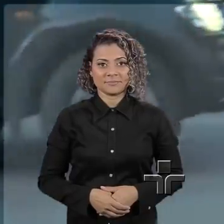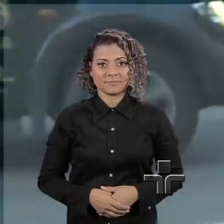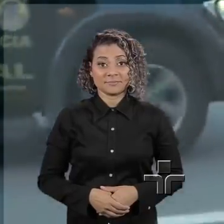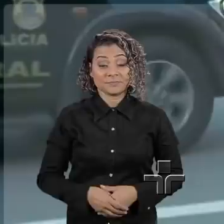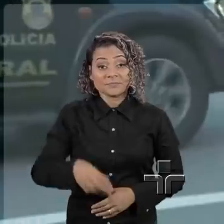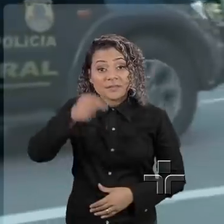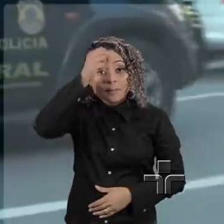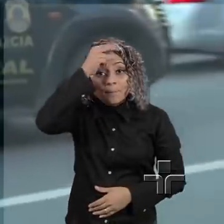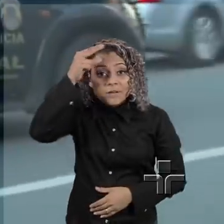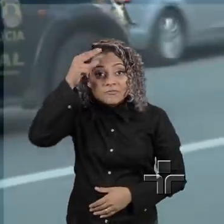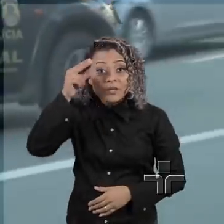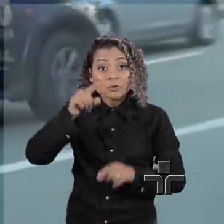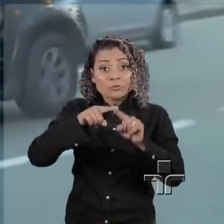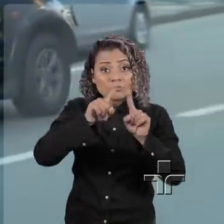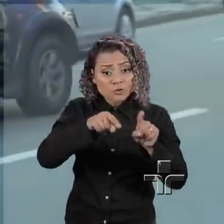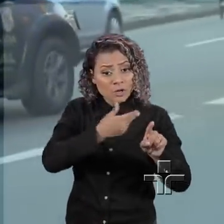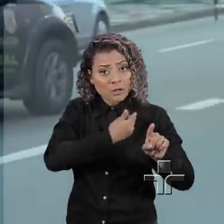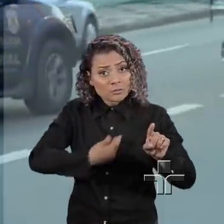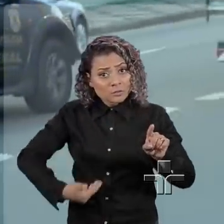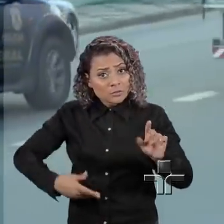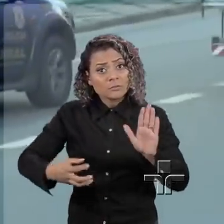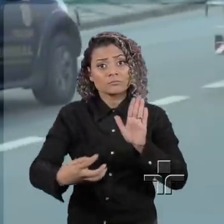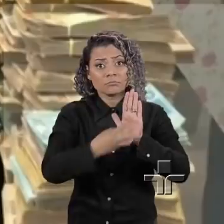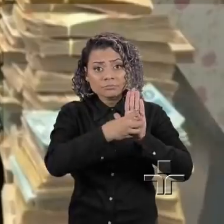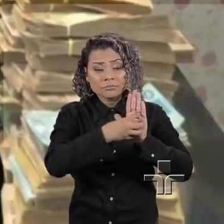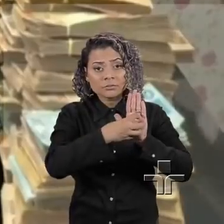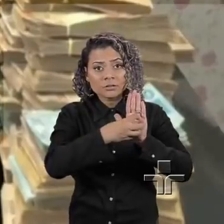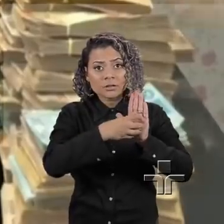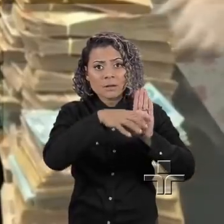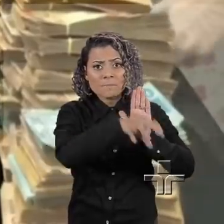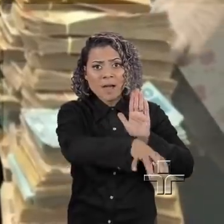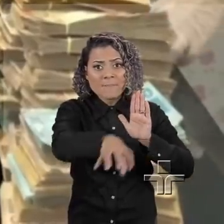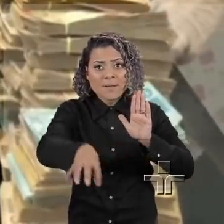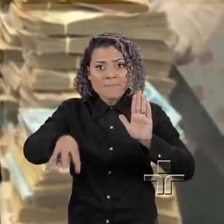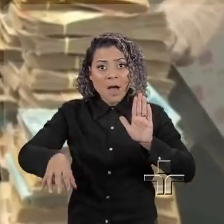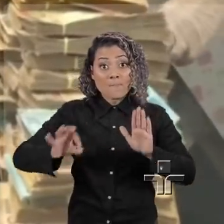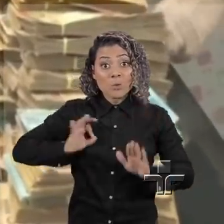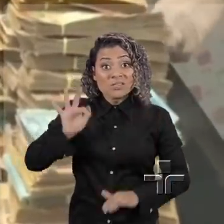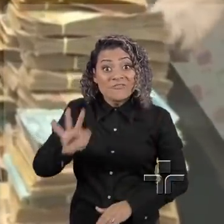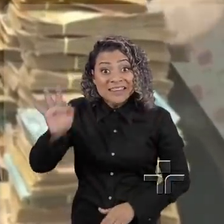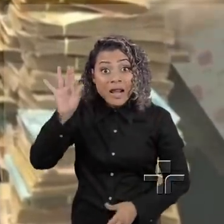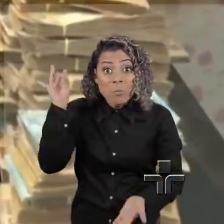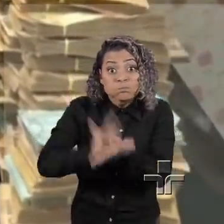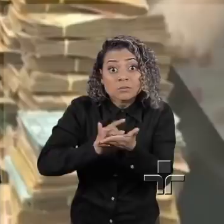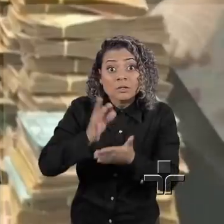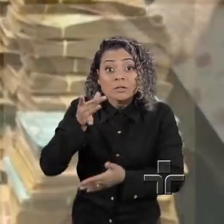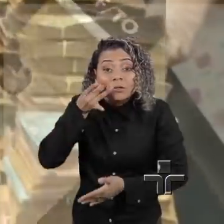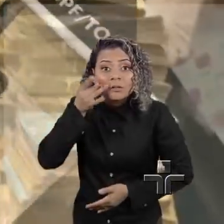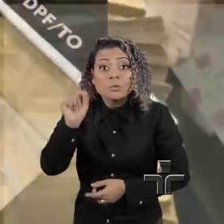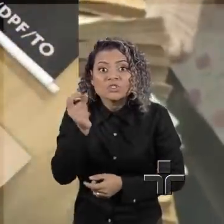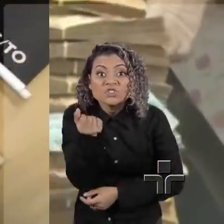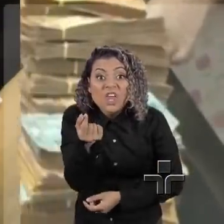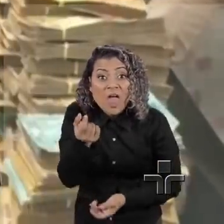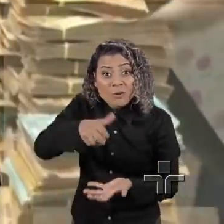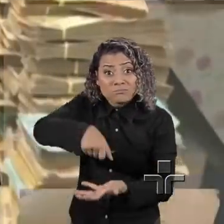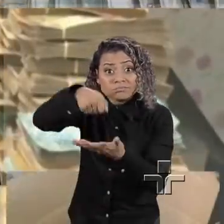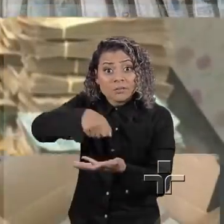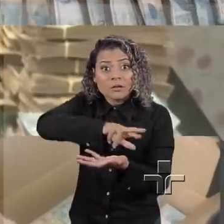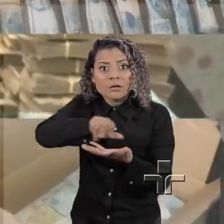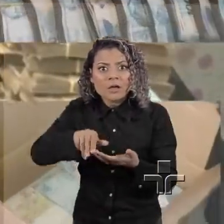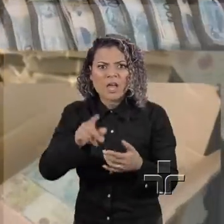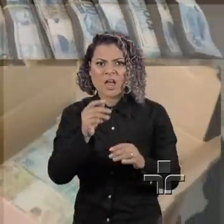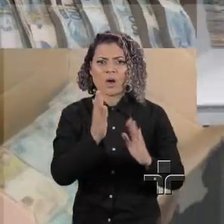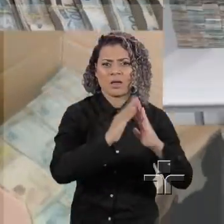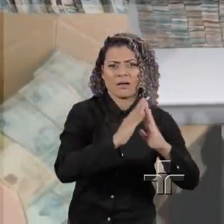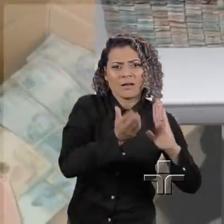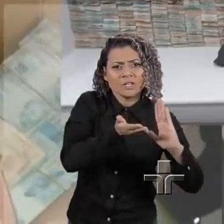Com prefeitos e funcionários públicos em todas as esferas, a Polícia Federal encontrou dinheiro vivo, suspeito de desvios da merenda escolar,